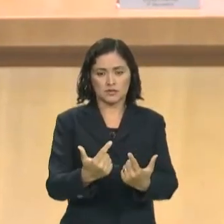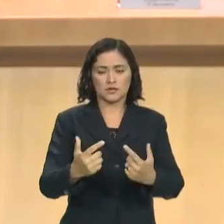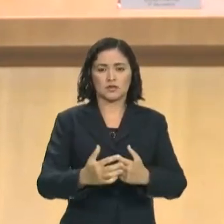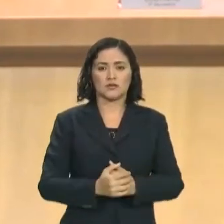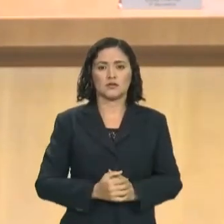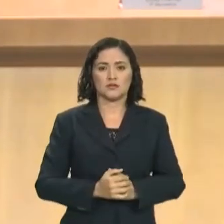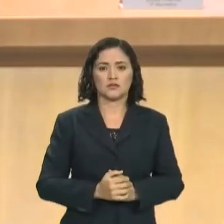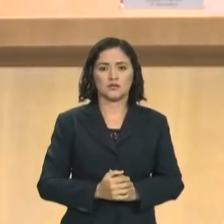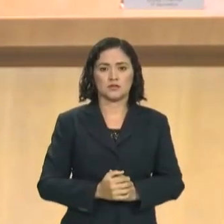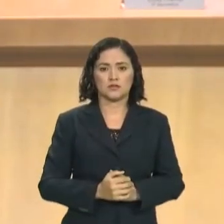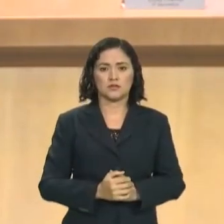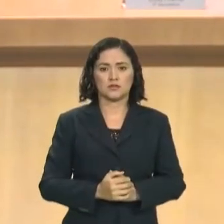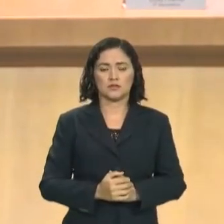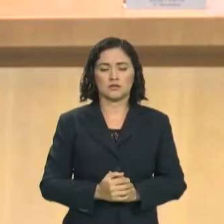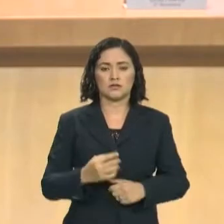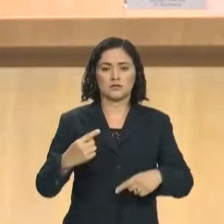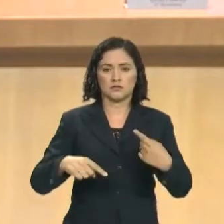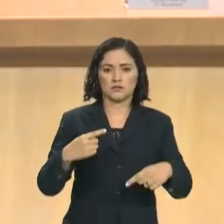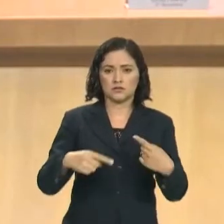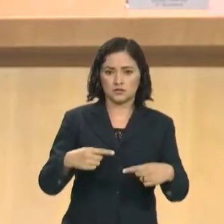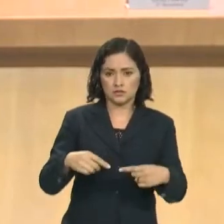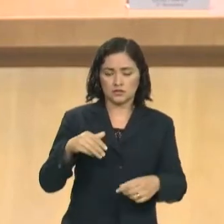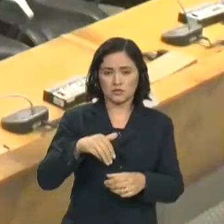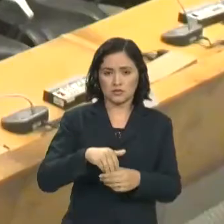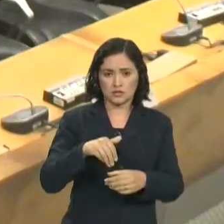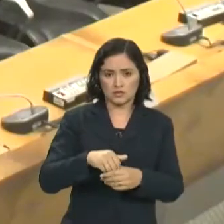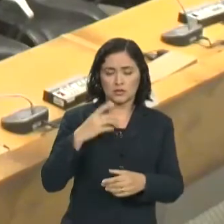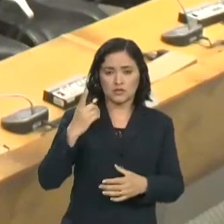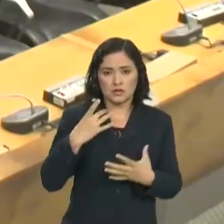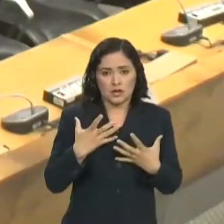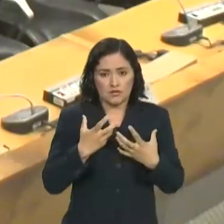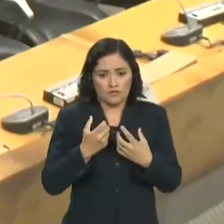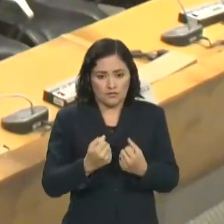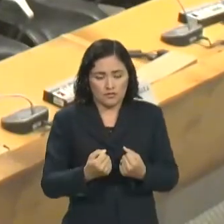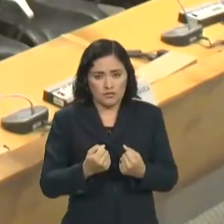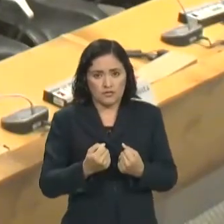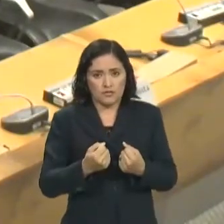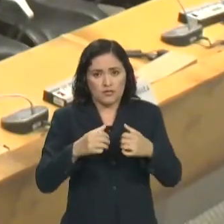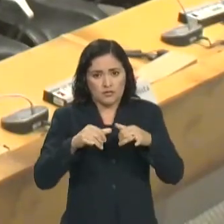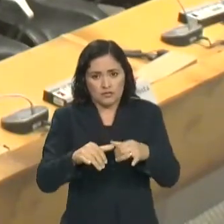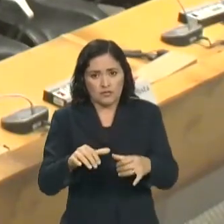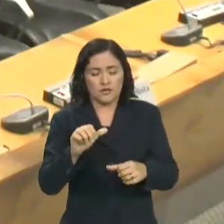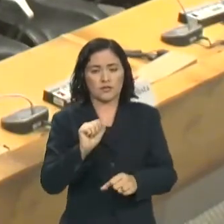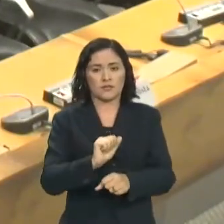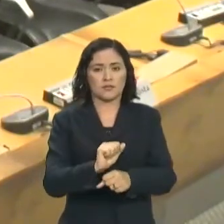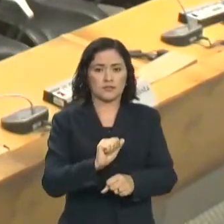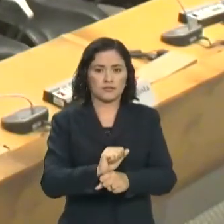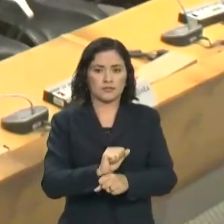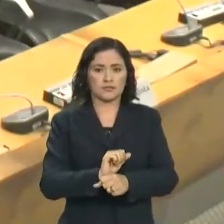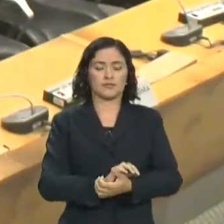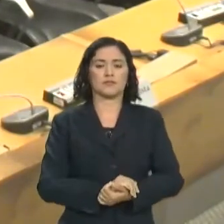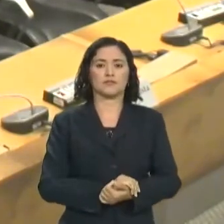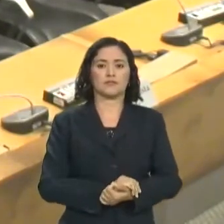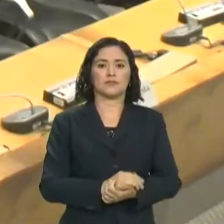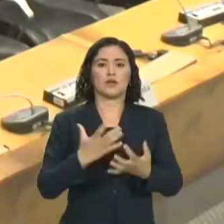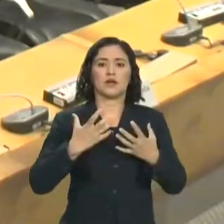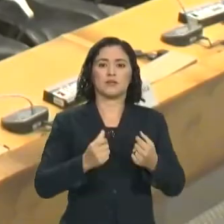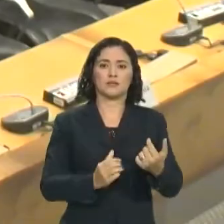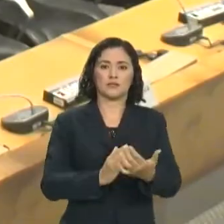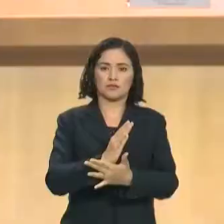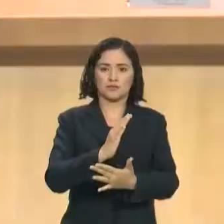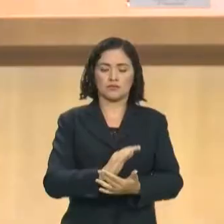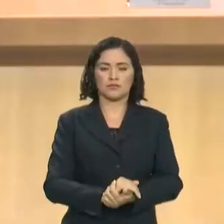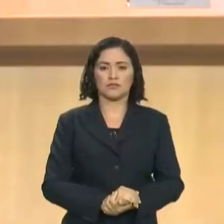Assembleia Legislativa. Em discussão, em votação, deputados que aprovam, permaneçam como estão.